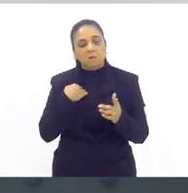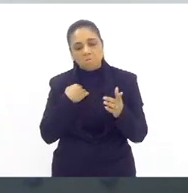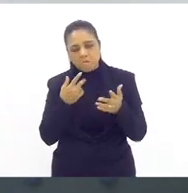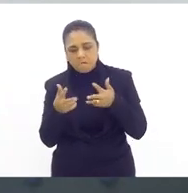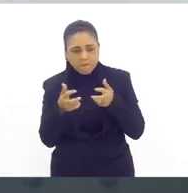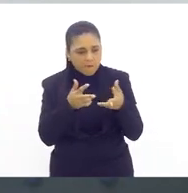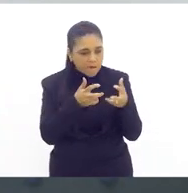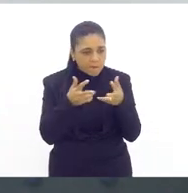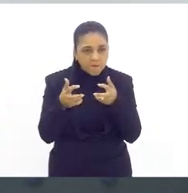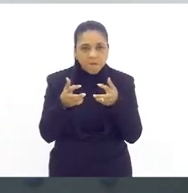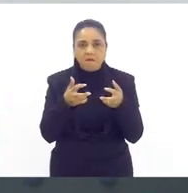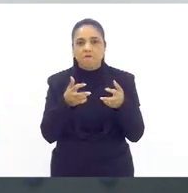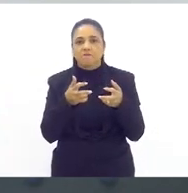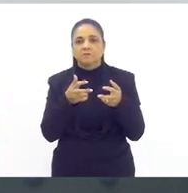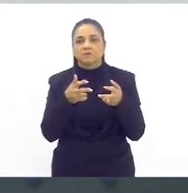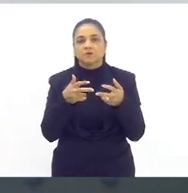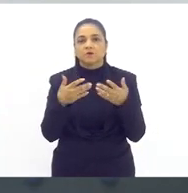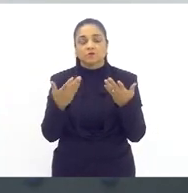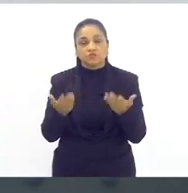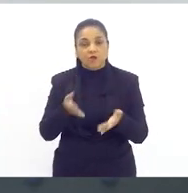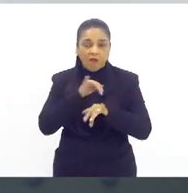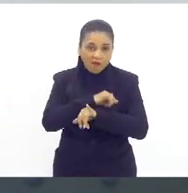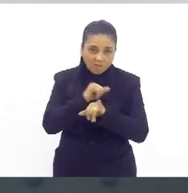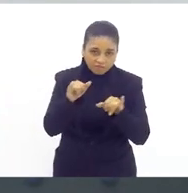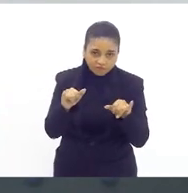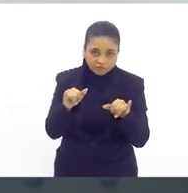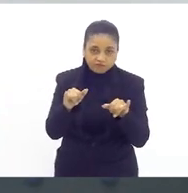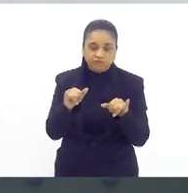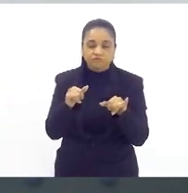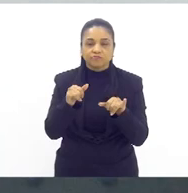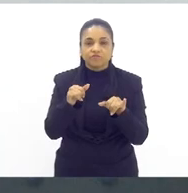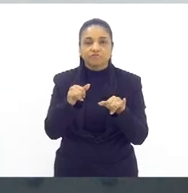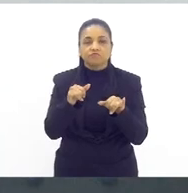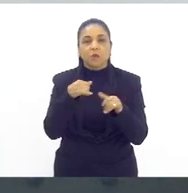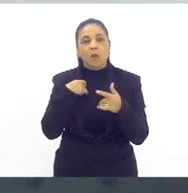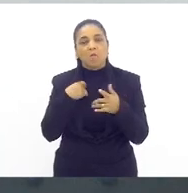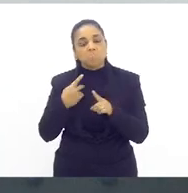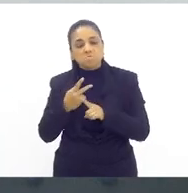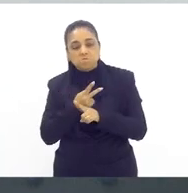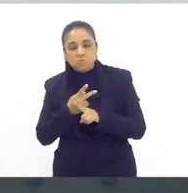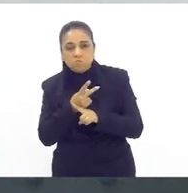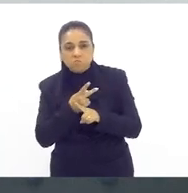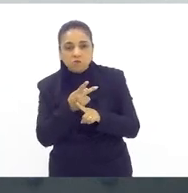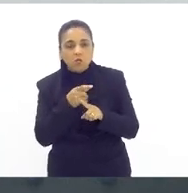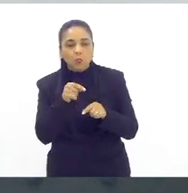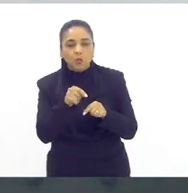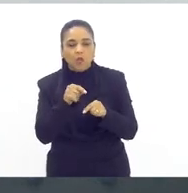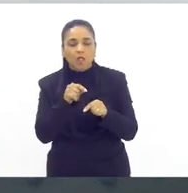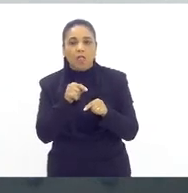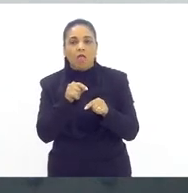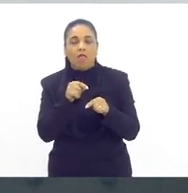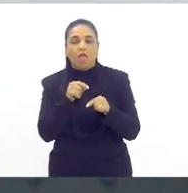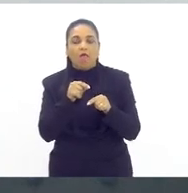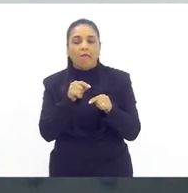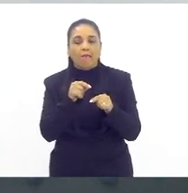então por isso como como já falado a gente também tá buscando fazer uma atualização